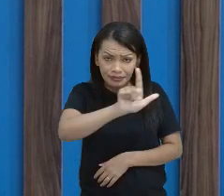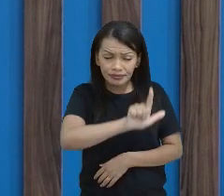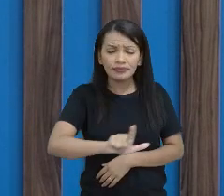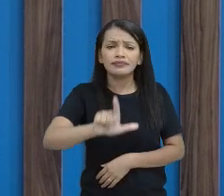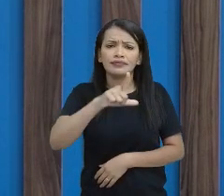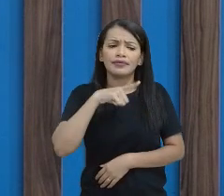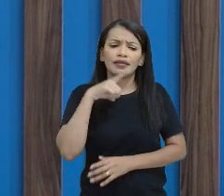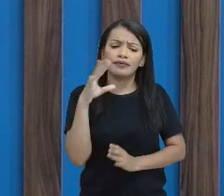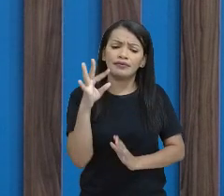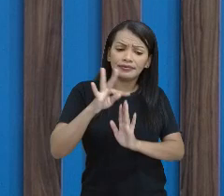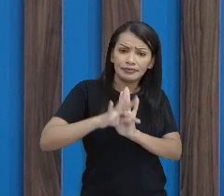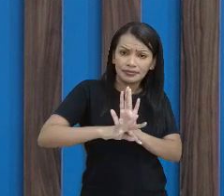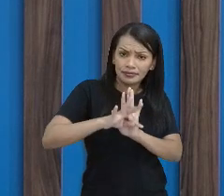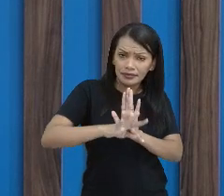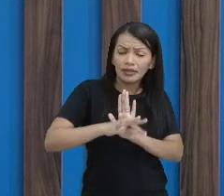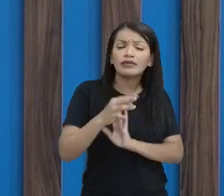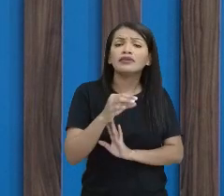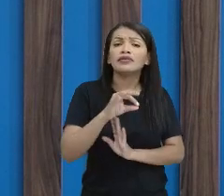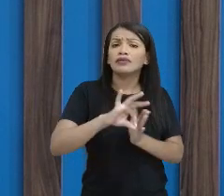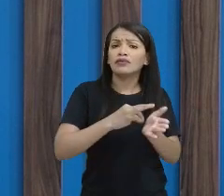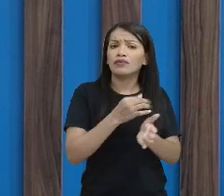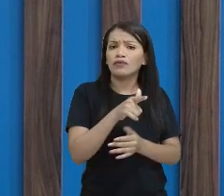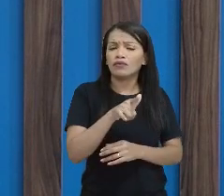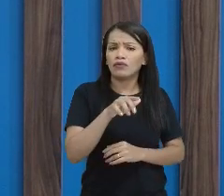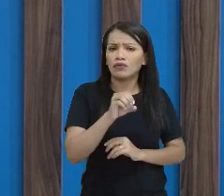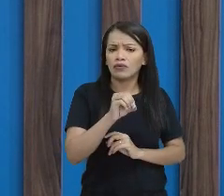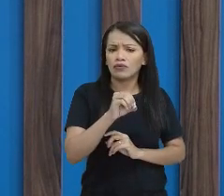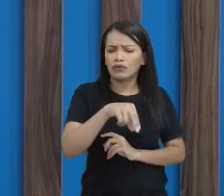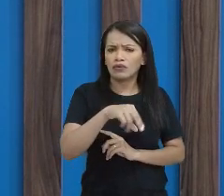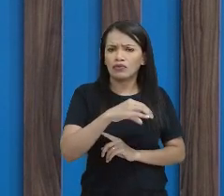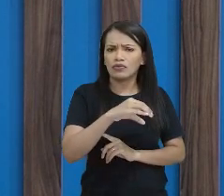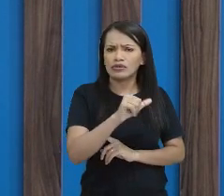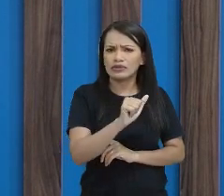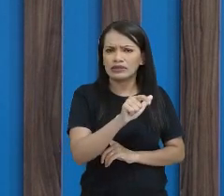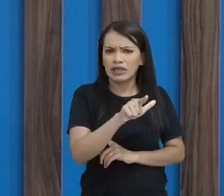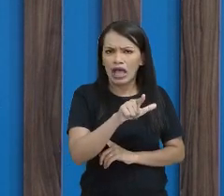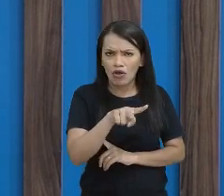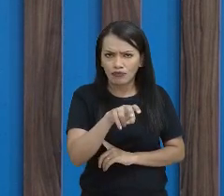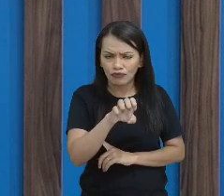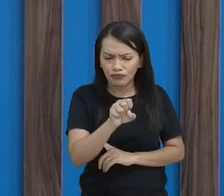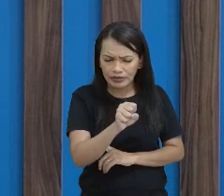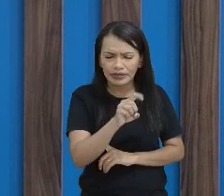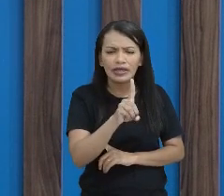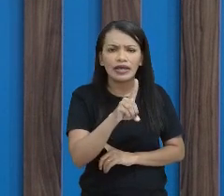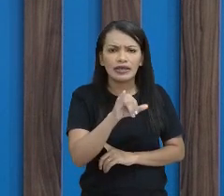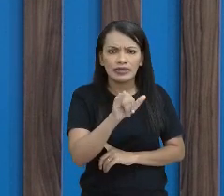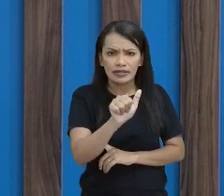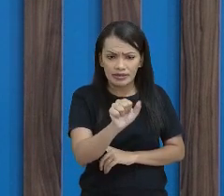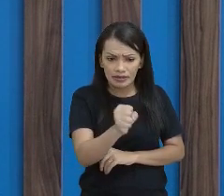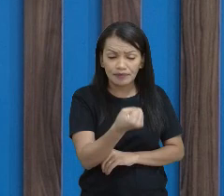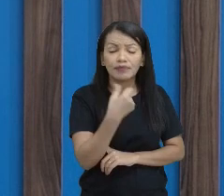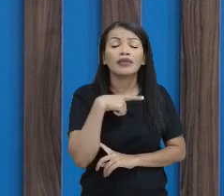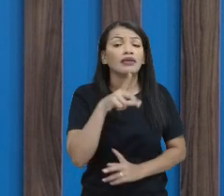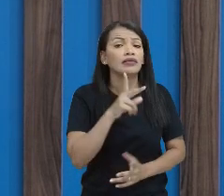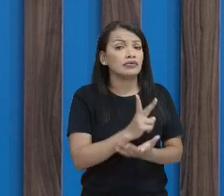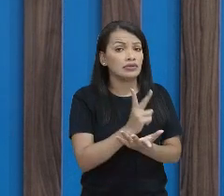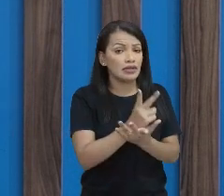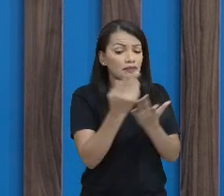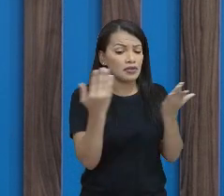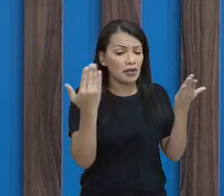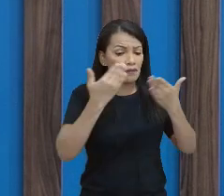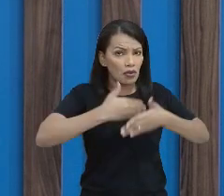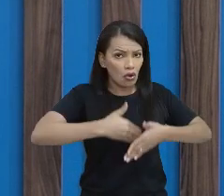um texto, o texto de Gonçalves Dias, está sempre nas provas, não é, nas avaliações diagnósticas,